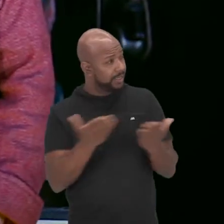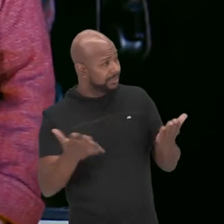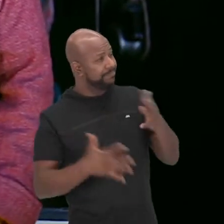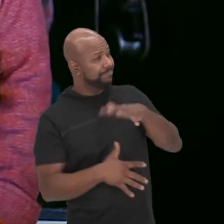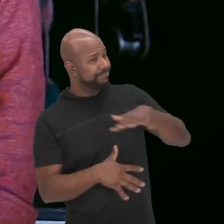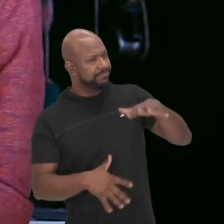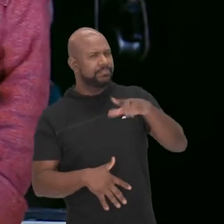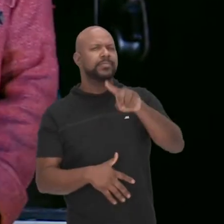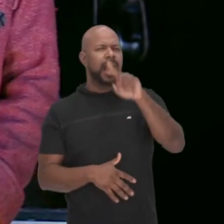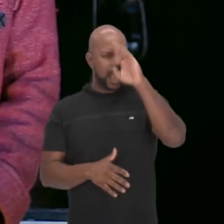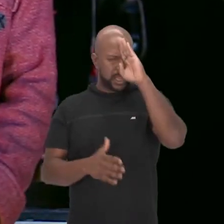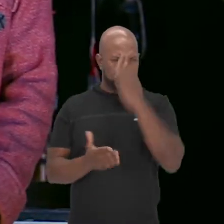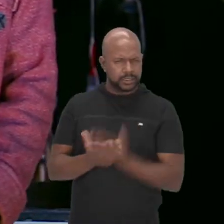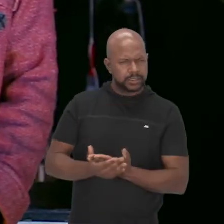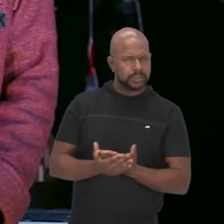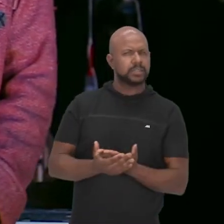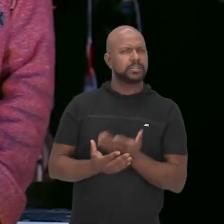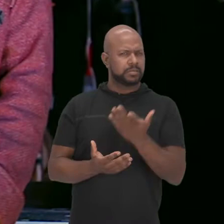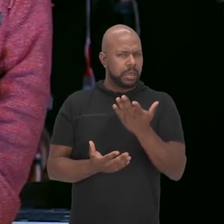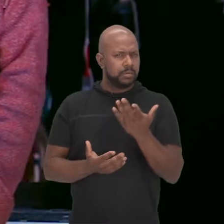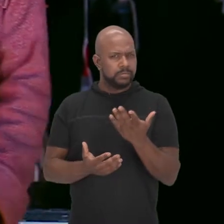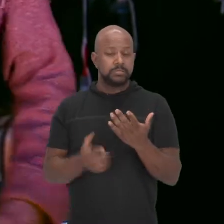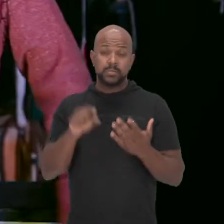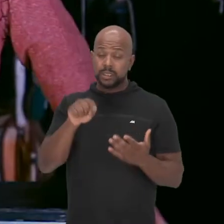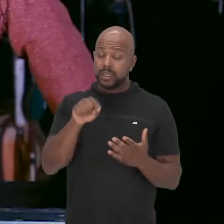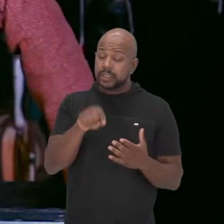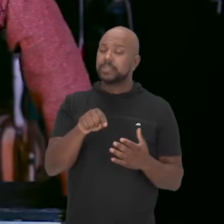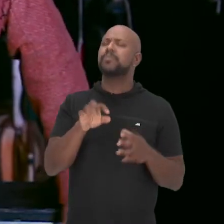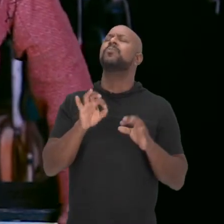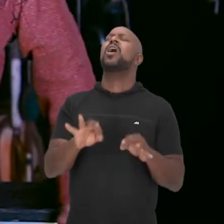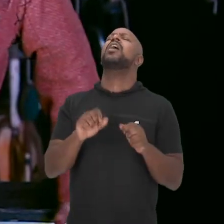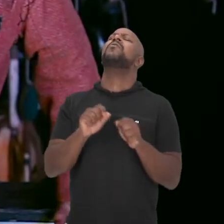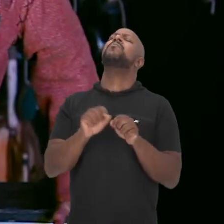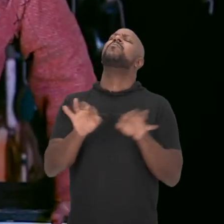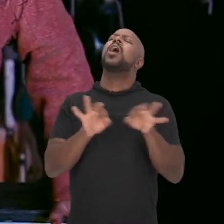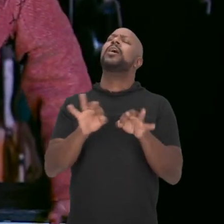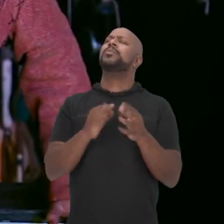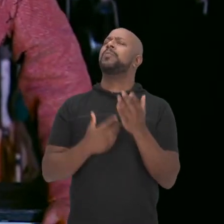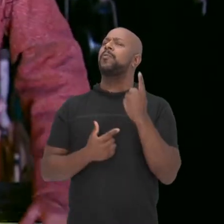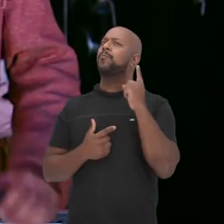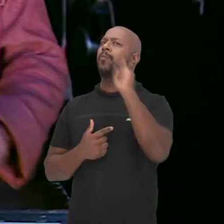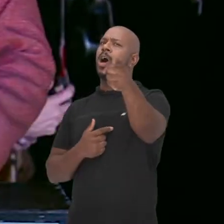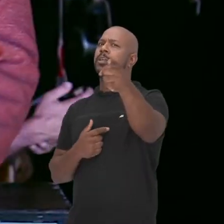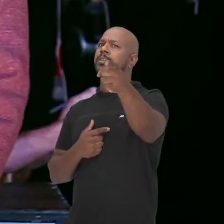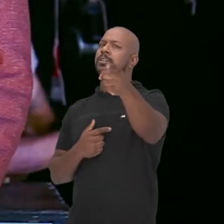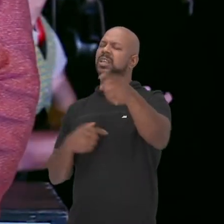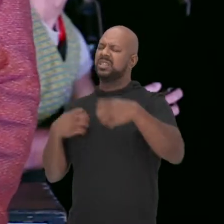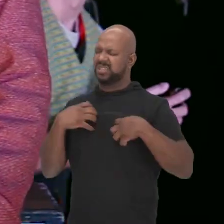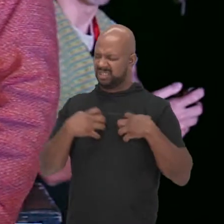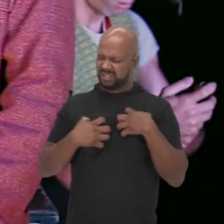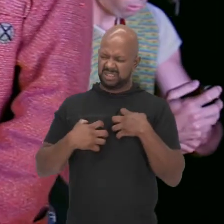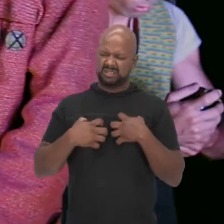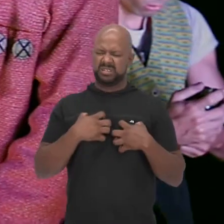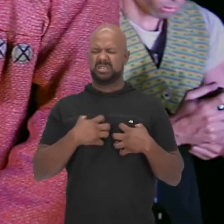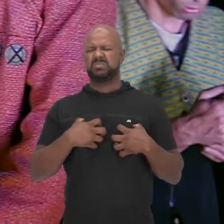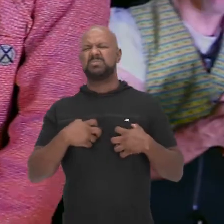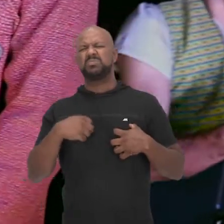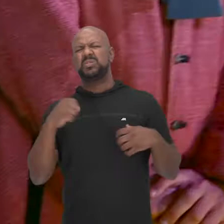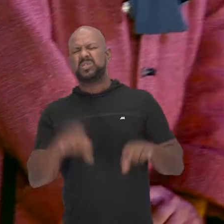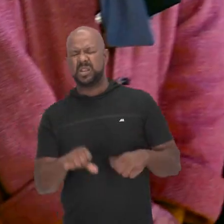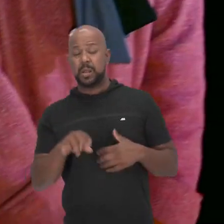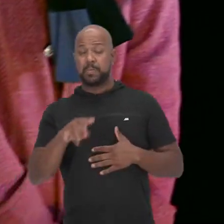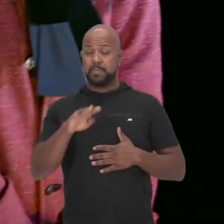Senhoras e senhores, acreditem em vocês ou não, esse tônico foi feito para você que sofre de mal de